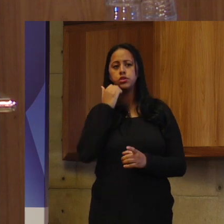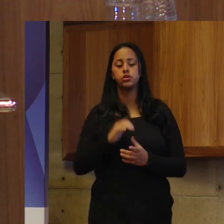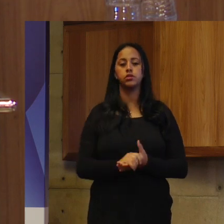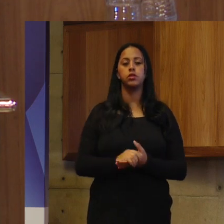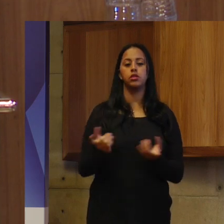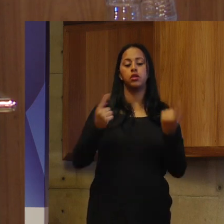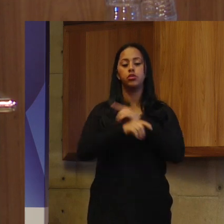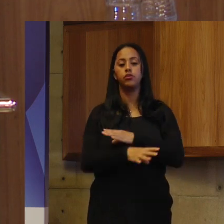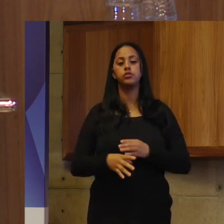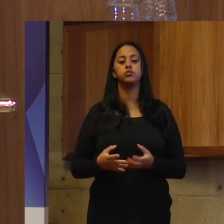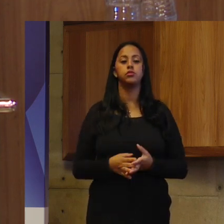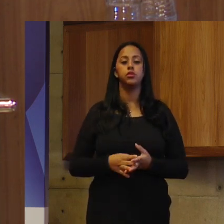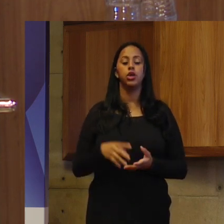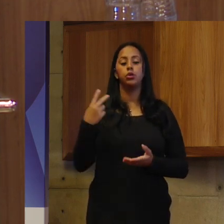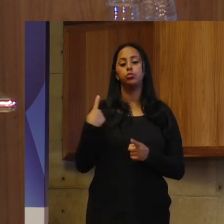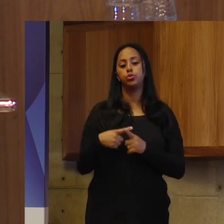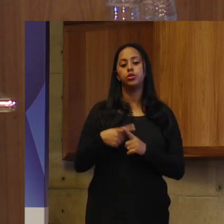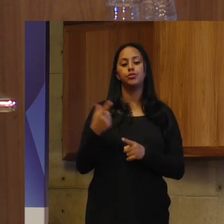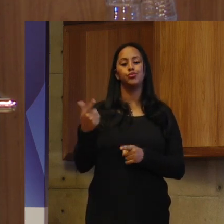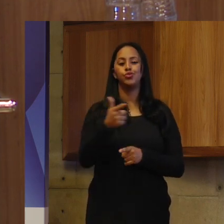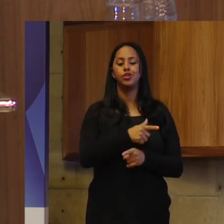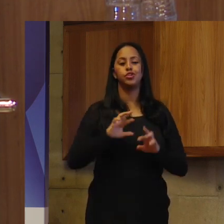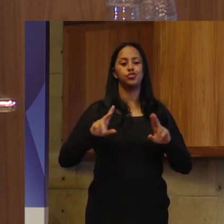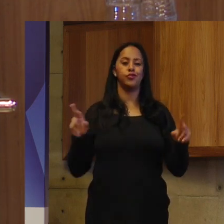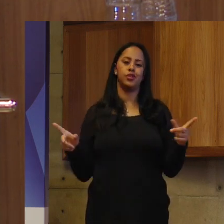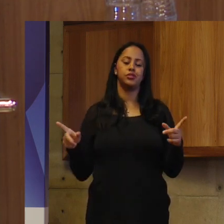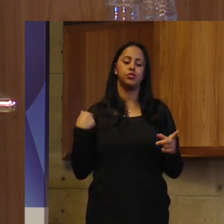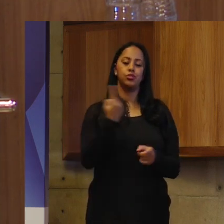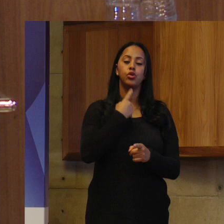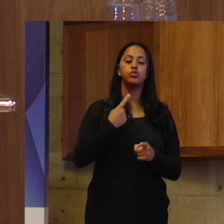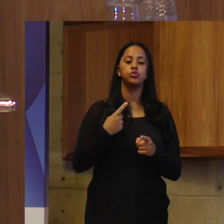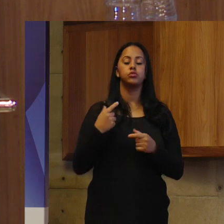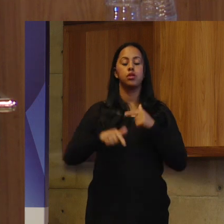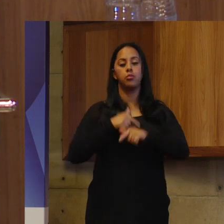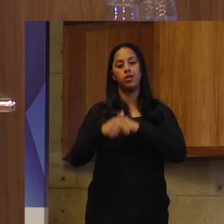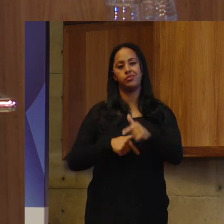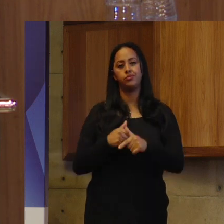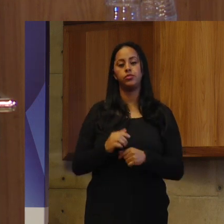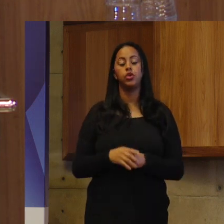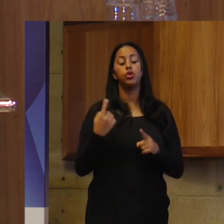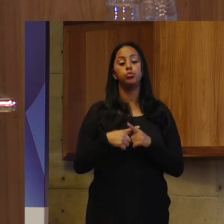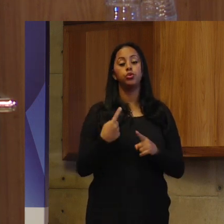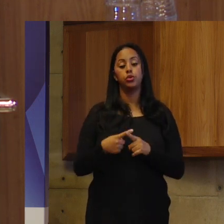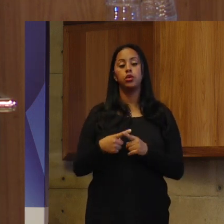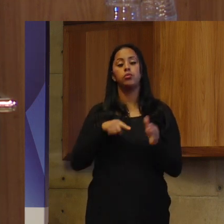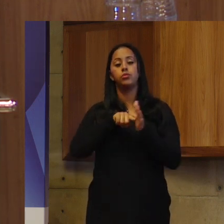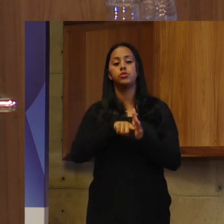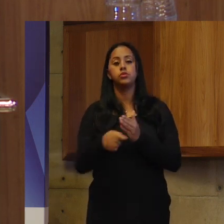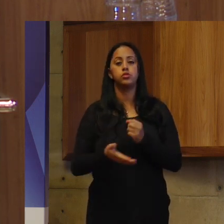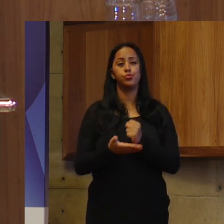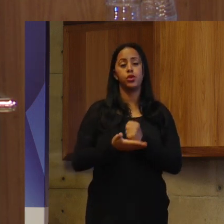inovação, muito porque não há essa diferença no nosso trabalho, e também porque o diagnóstico de